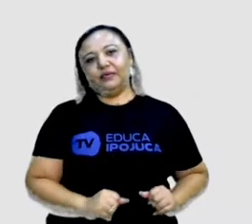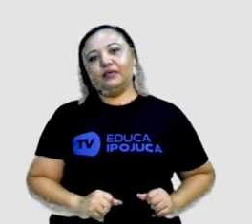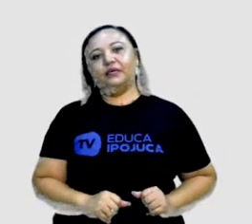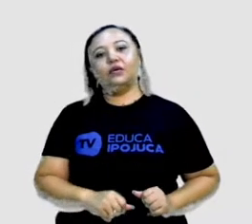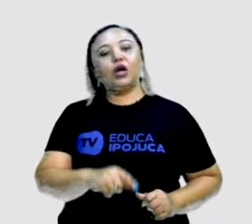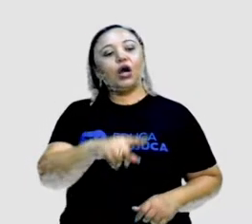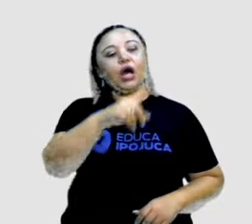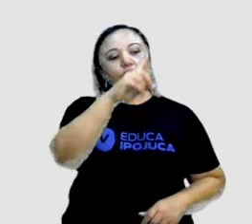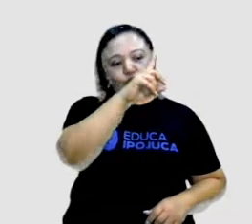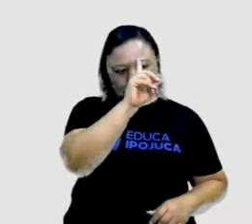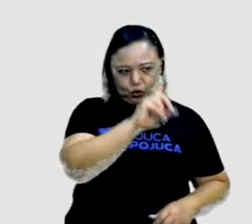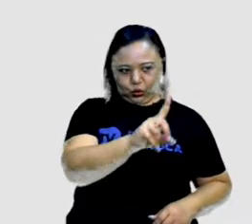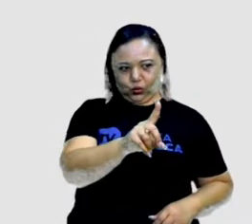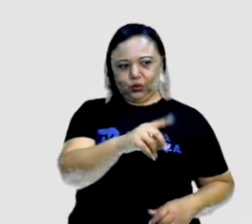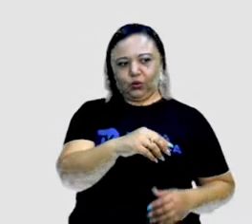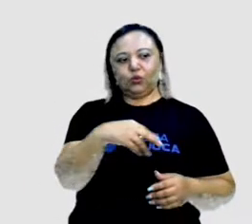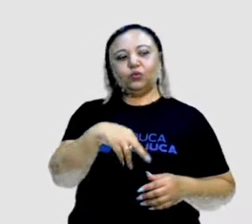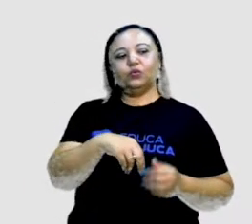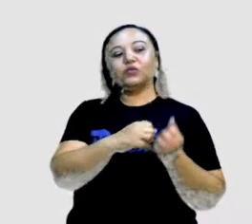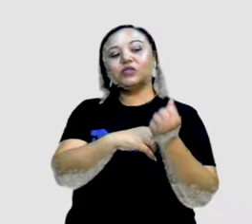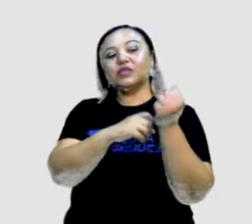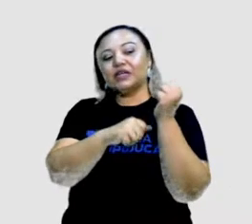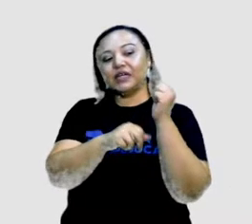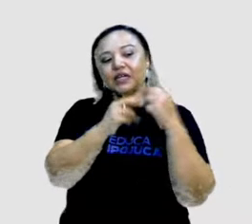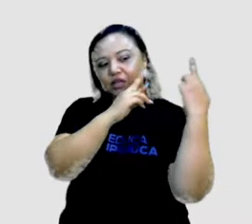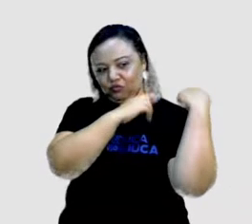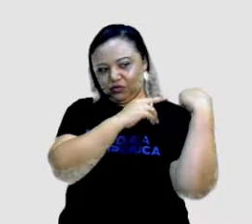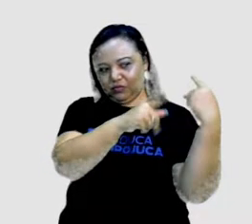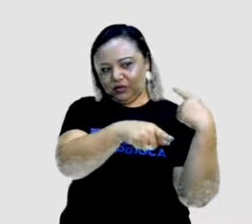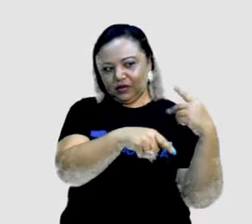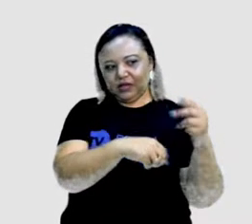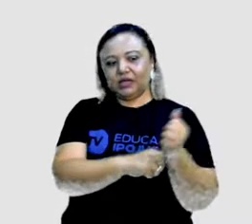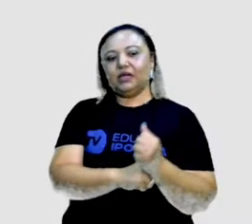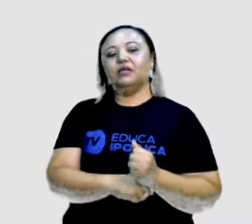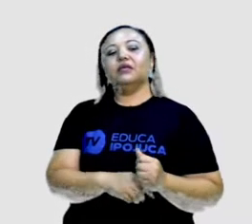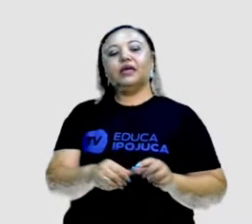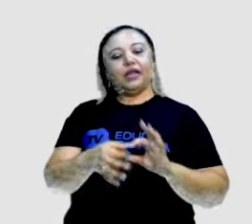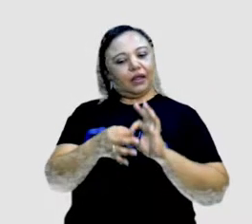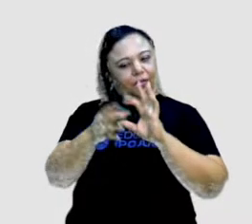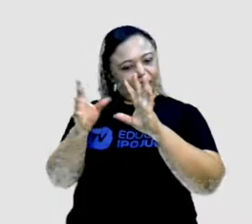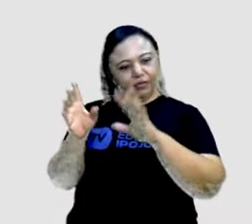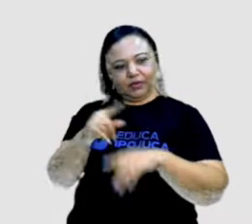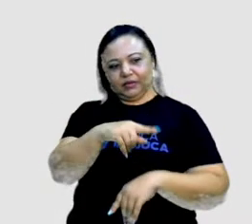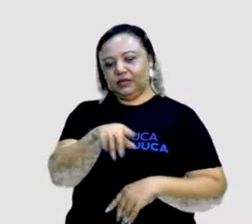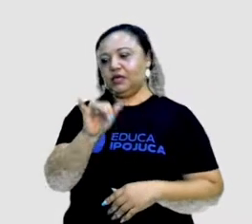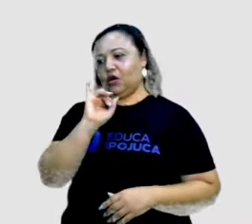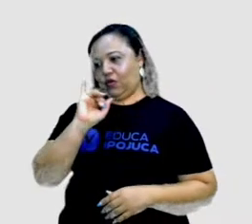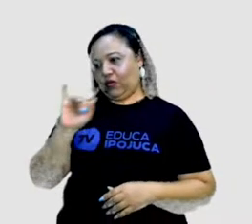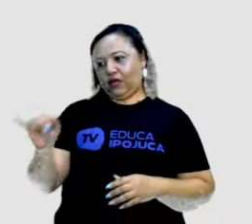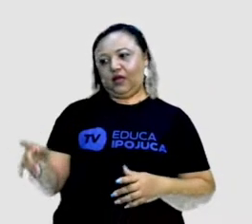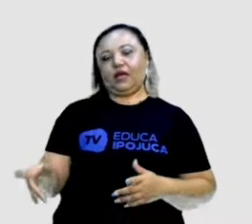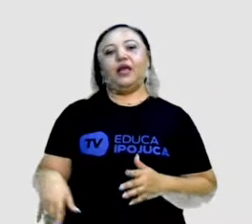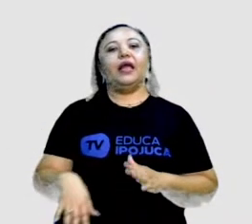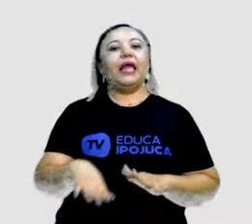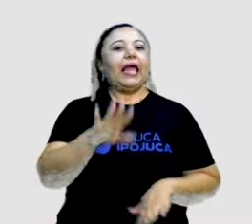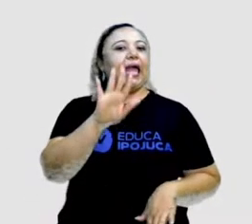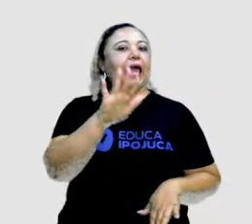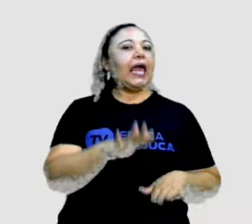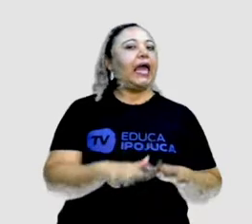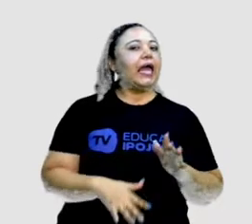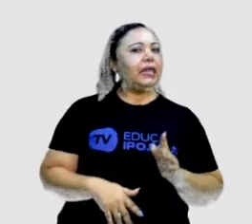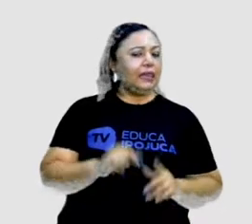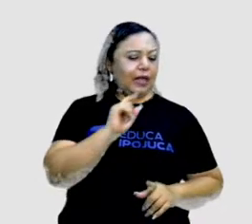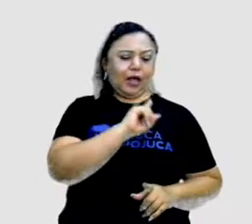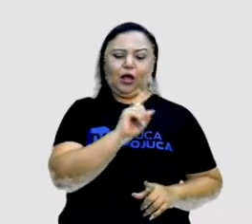A dona do segredo te autorizou a contá-lo? Na verdade, não. E por qual motivo você contaria então? É que, bem, o que